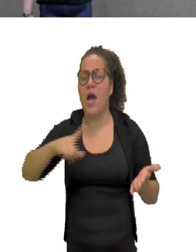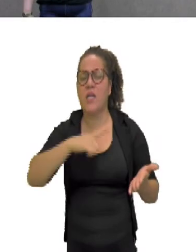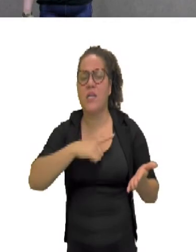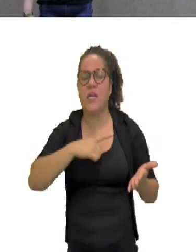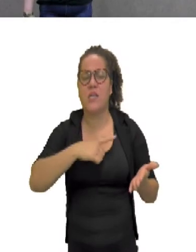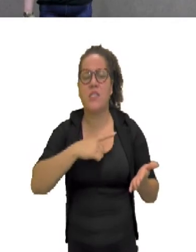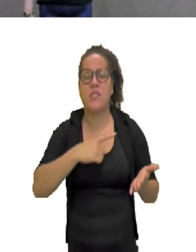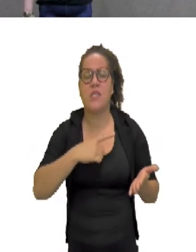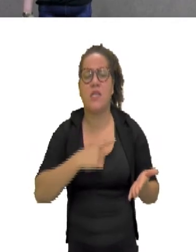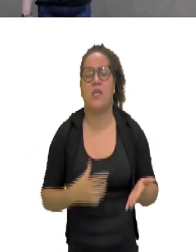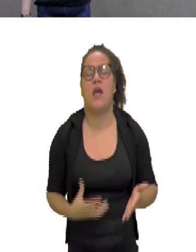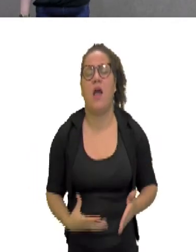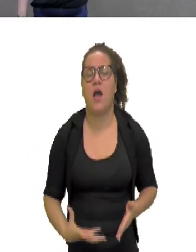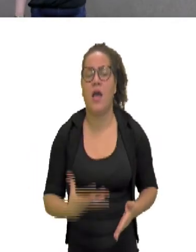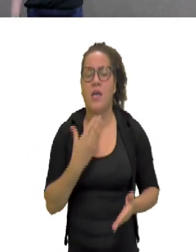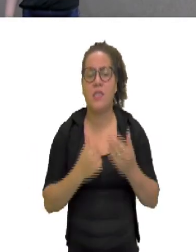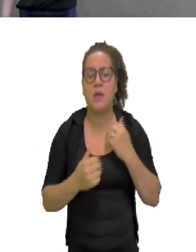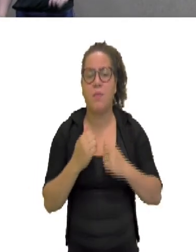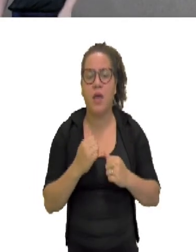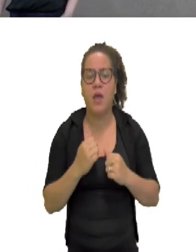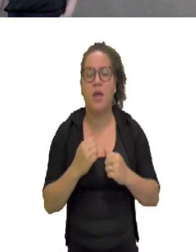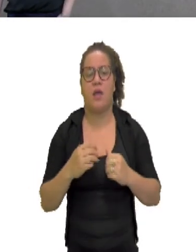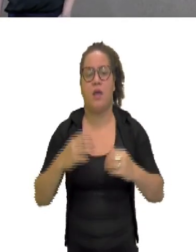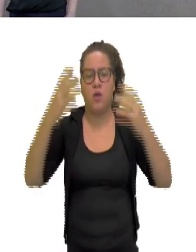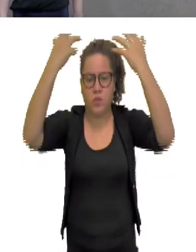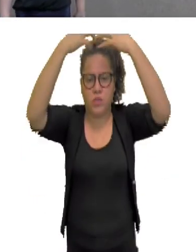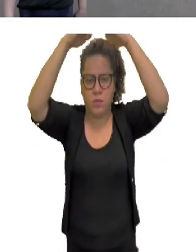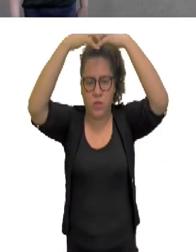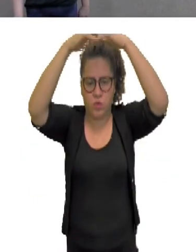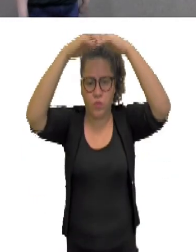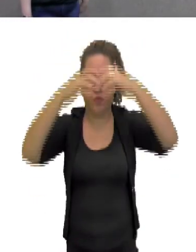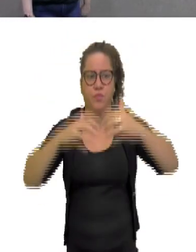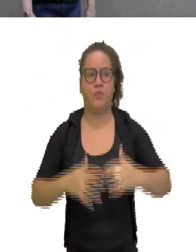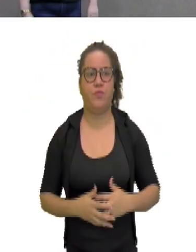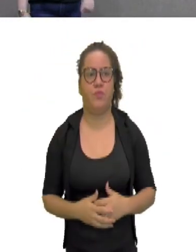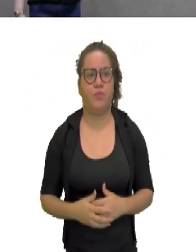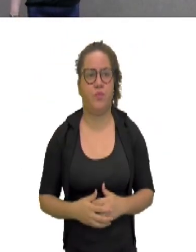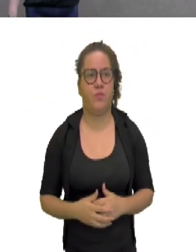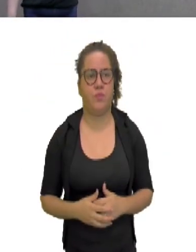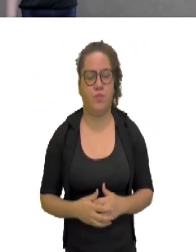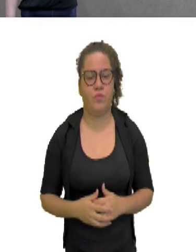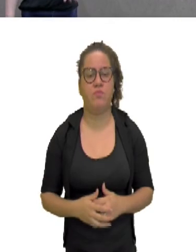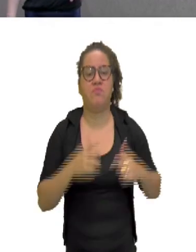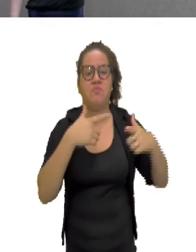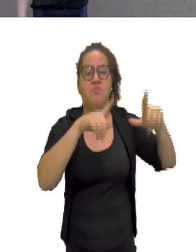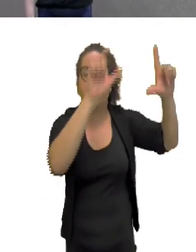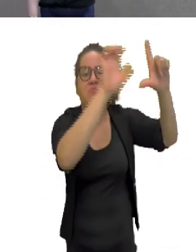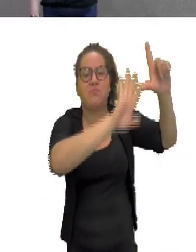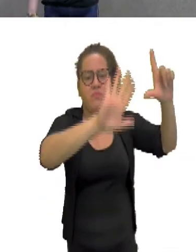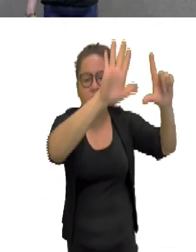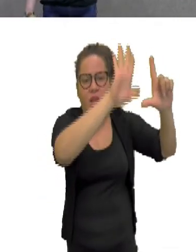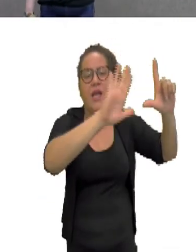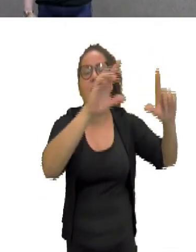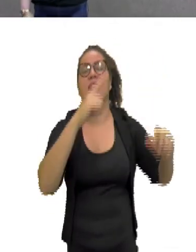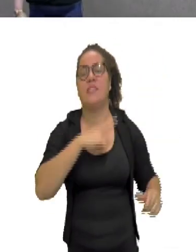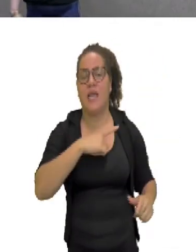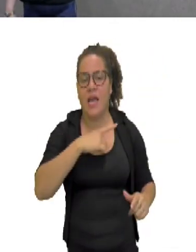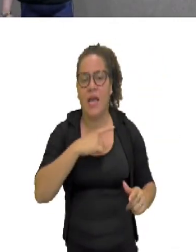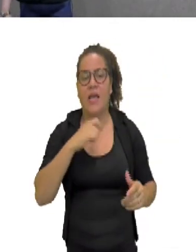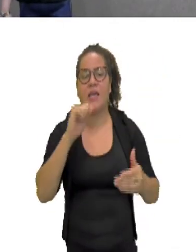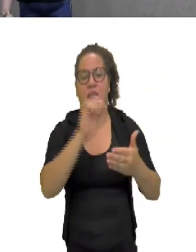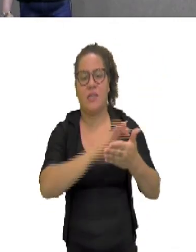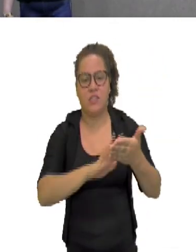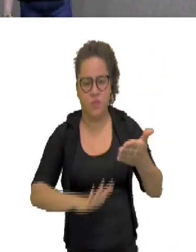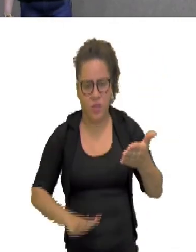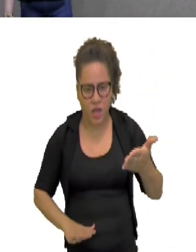é nutrir e proteger o sistema nervoso. Na plataforma tem essa atividade para você relacionar a